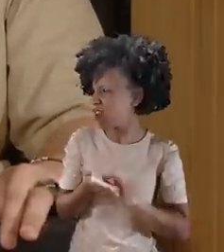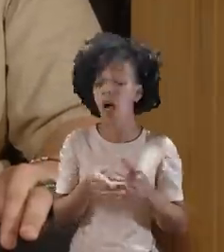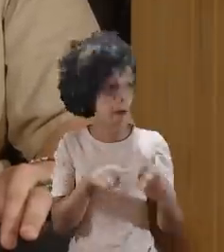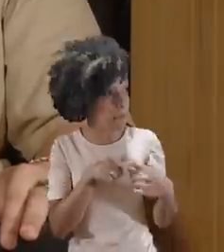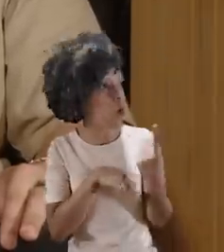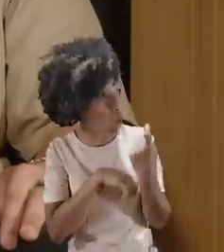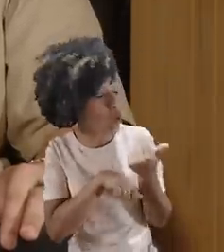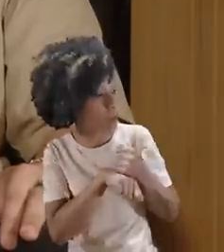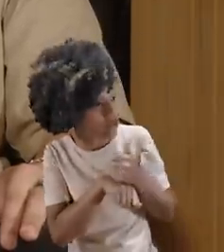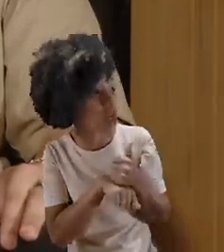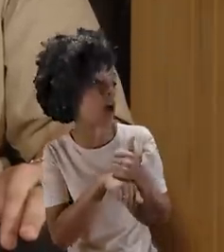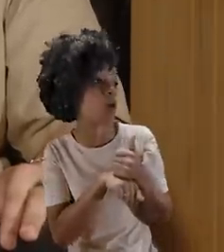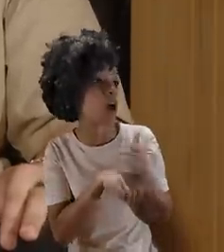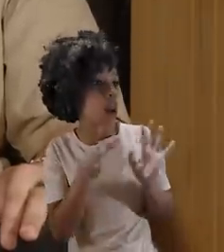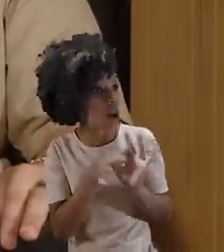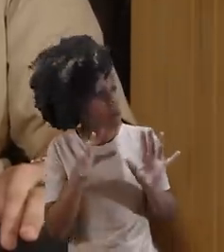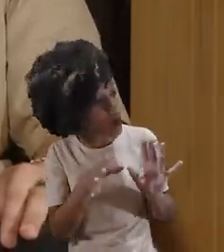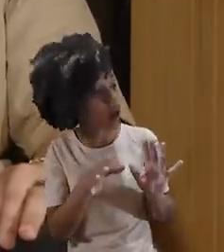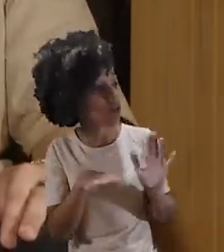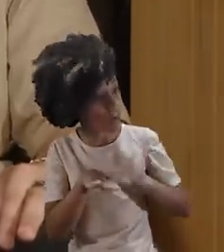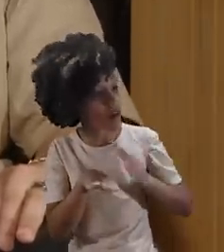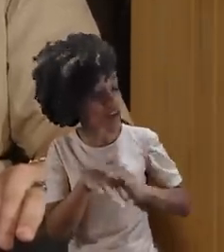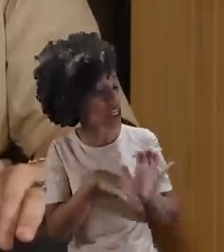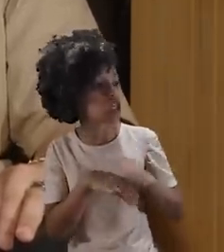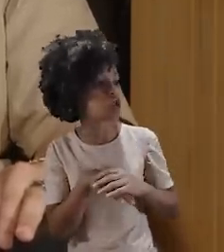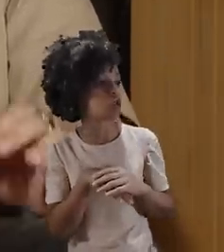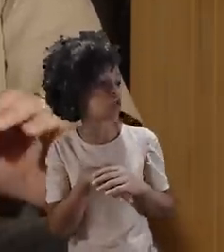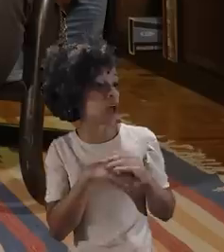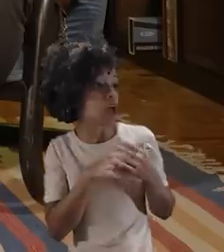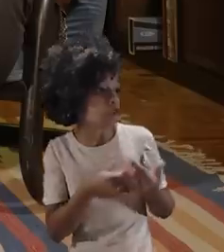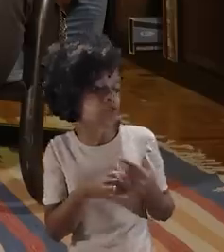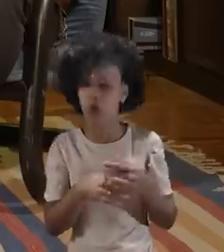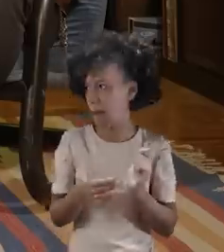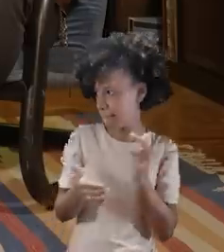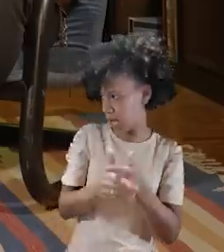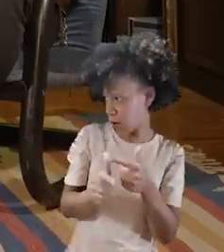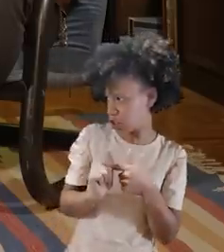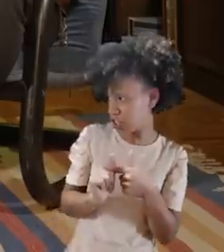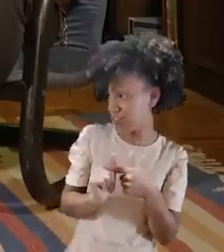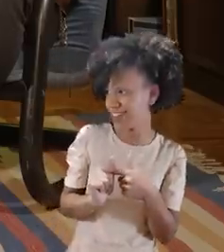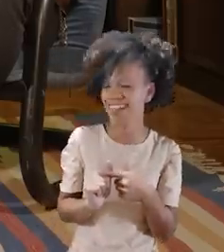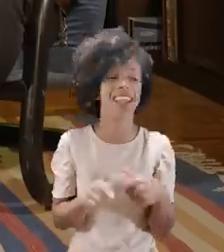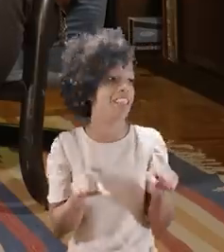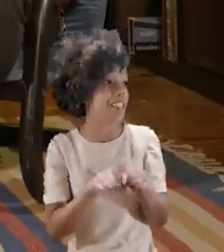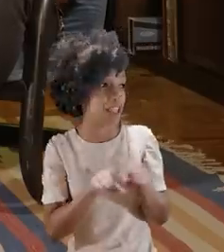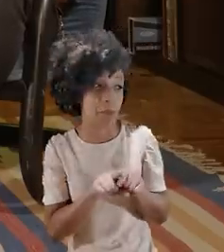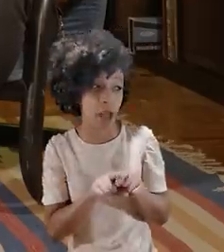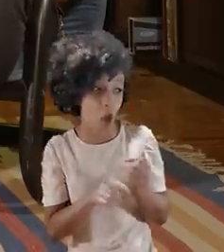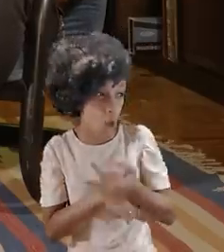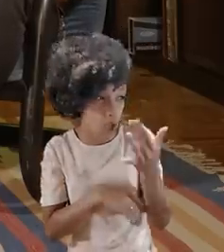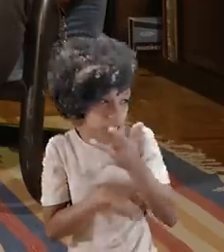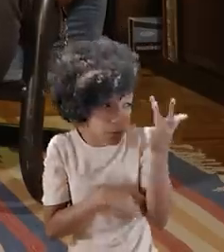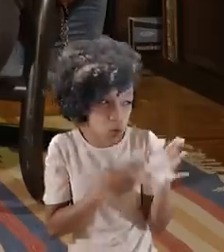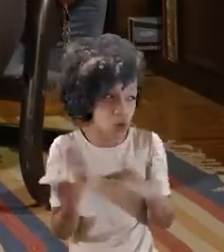eram os únicos profissionais liberados para para fazer esse tipo de coisa mano cirurgia para pagar uma dívida almoço tanta gente que morreu na mão